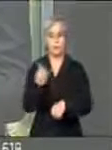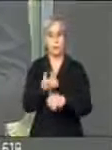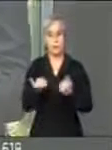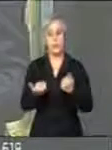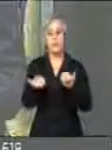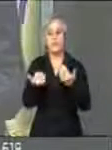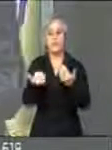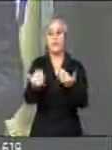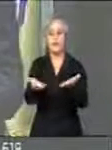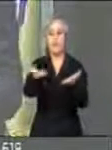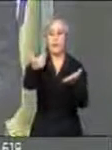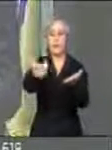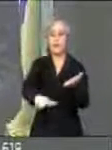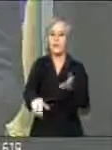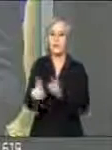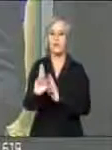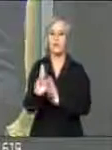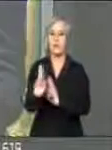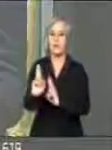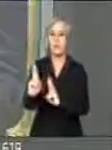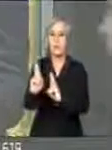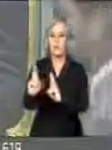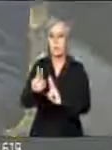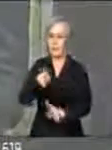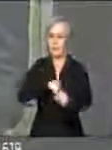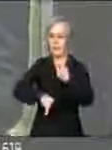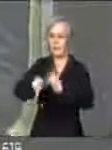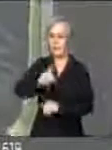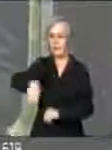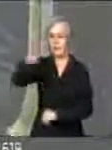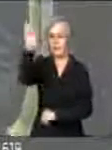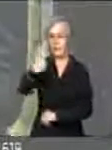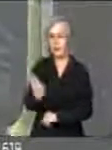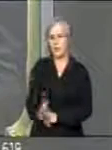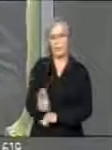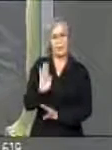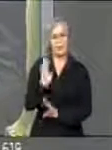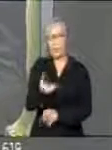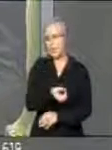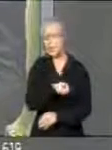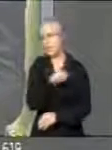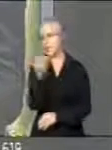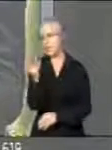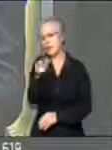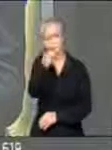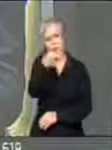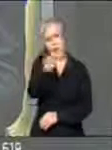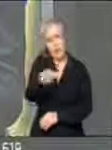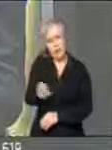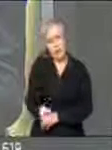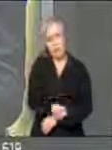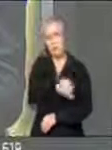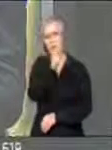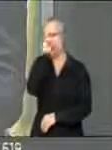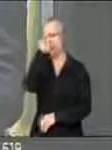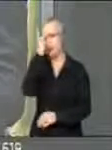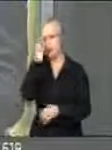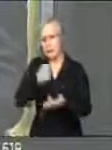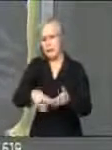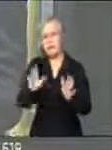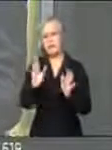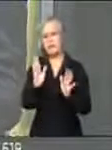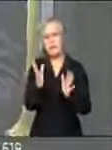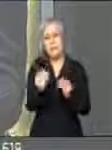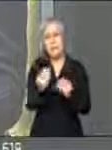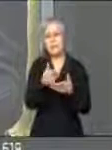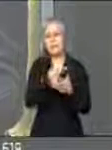volta a esperança do povo, perdida após tantos equívocos, tantas ações de má-fé